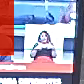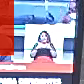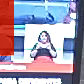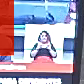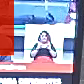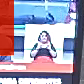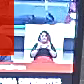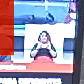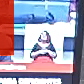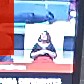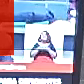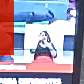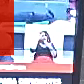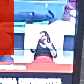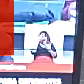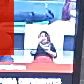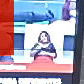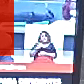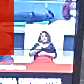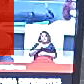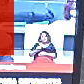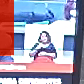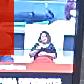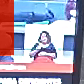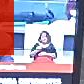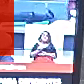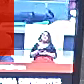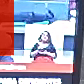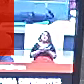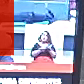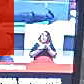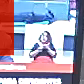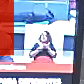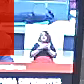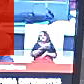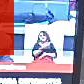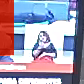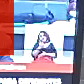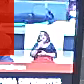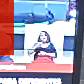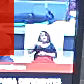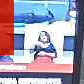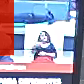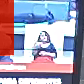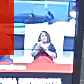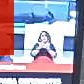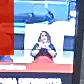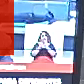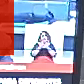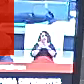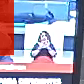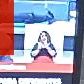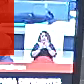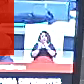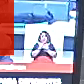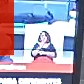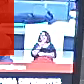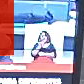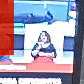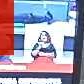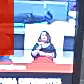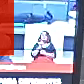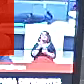agradece a presença, convoca os membros para as próximas reuniões extraordinárias a serem realizadas com a